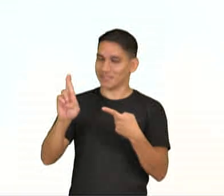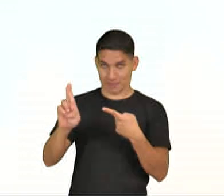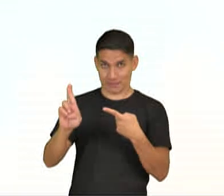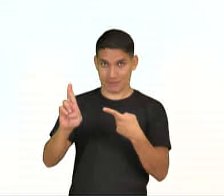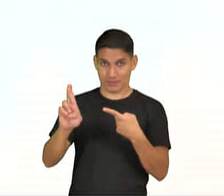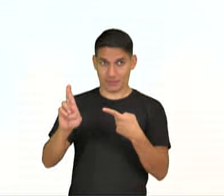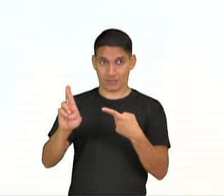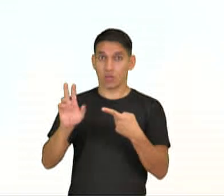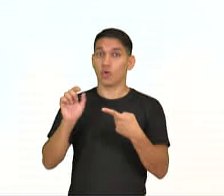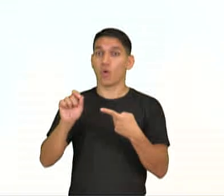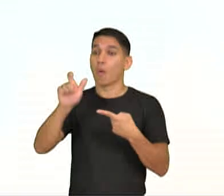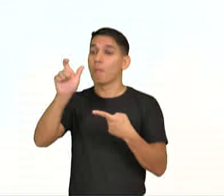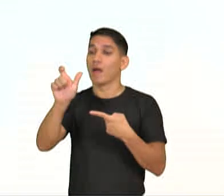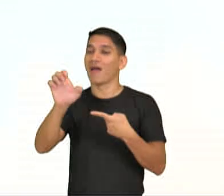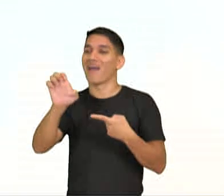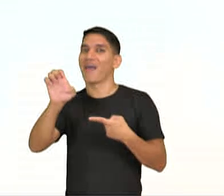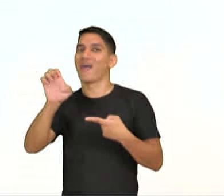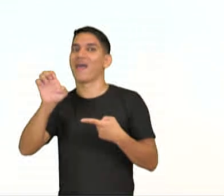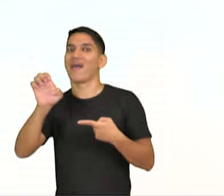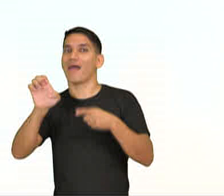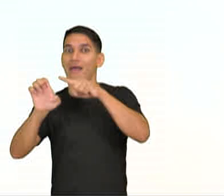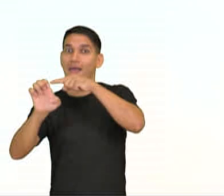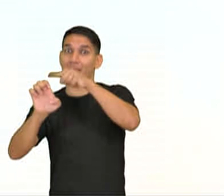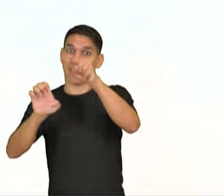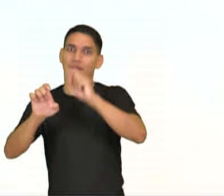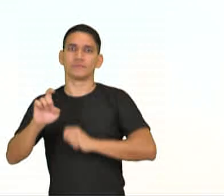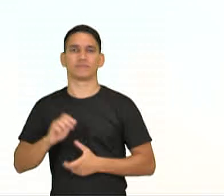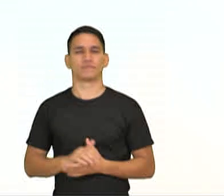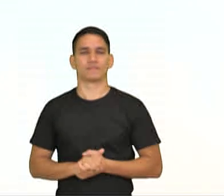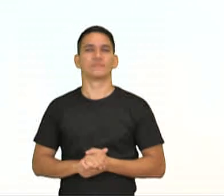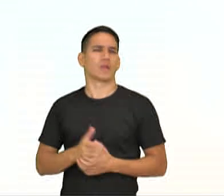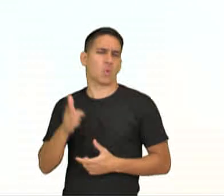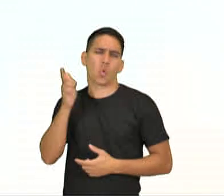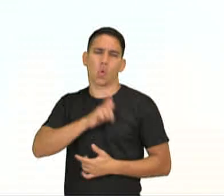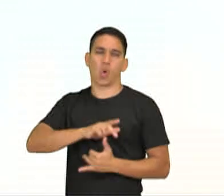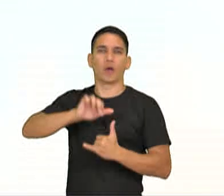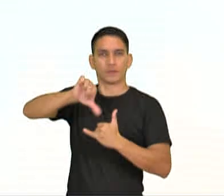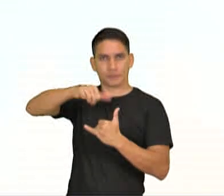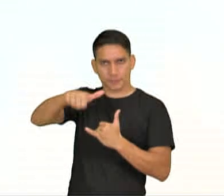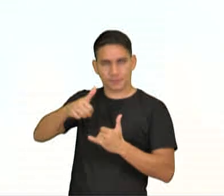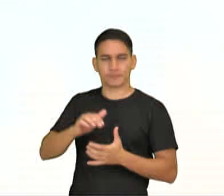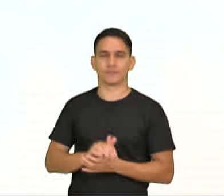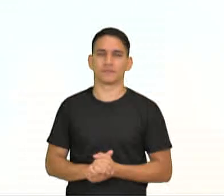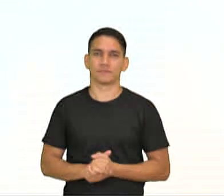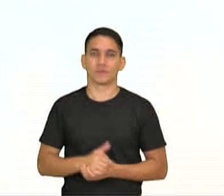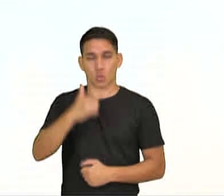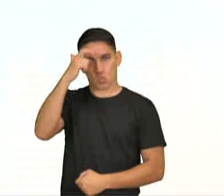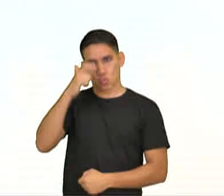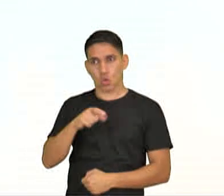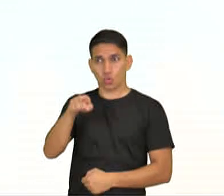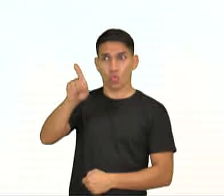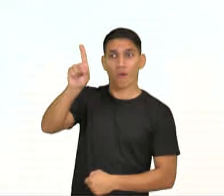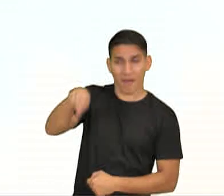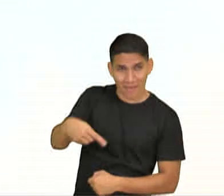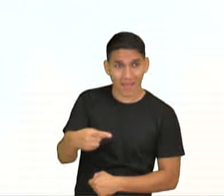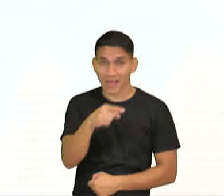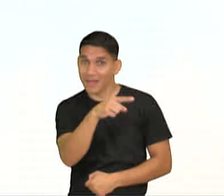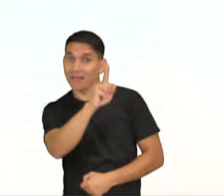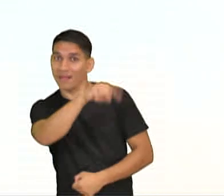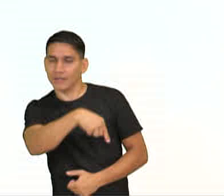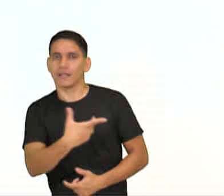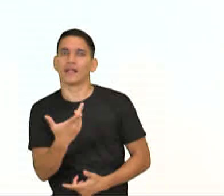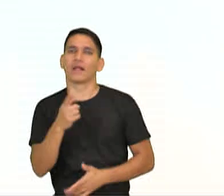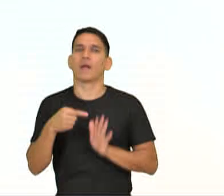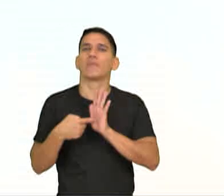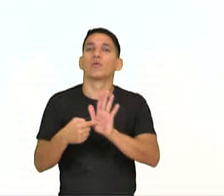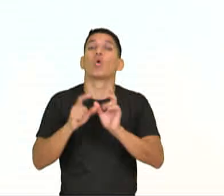verbal por meio da palavra é, né? Então, eu digo eu sou, tu és, ele é. Verbo ser no modo indicativo, né,